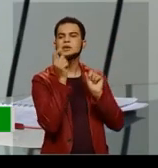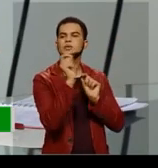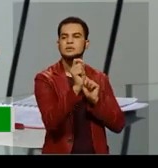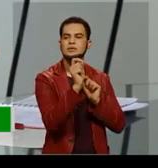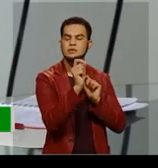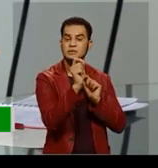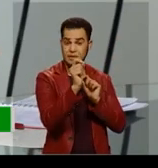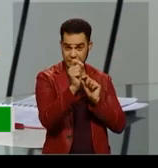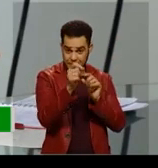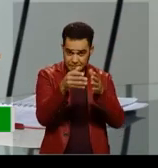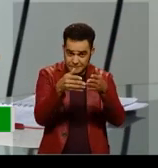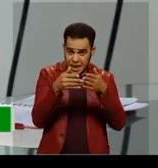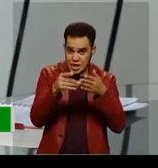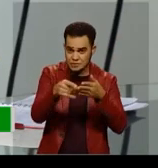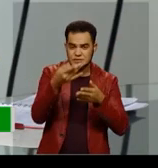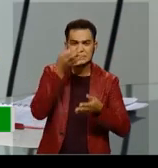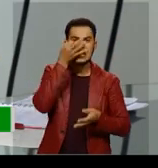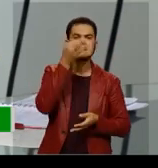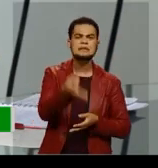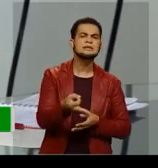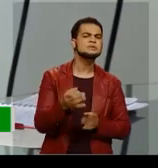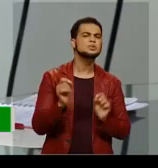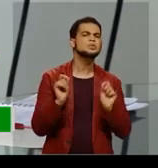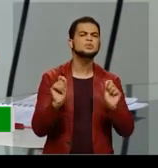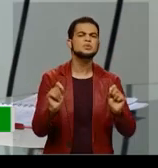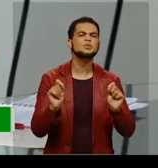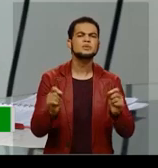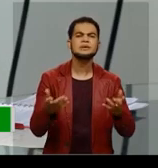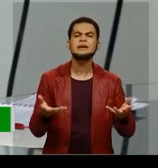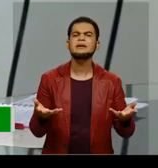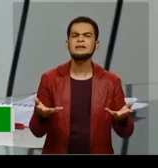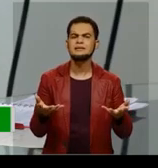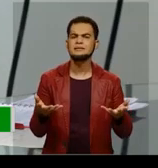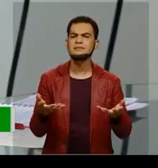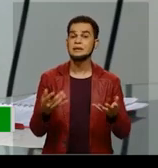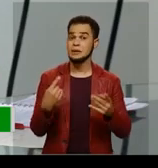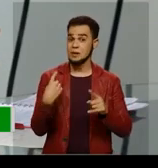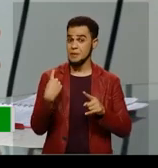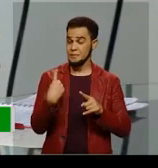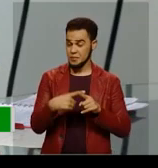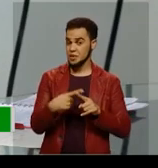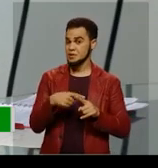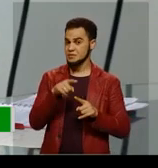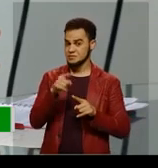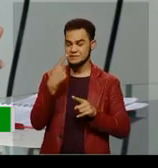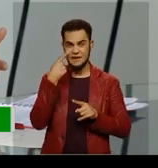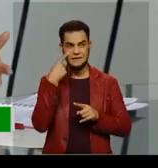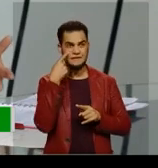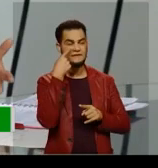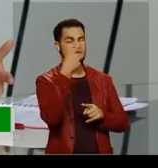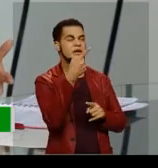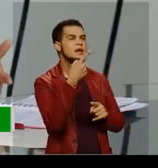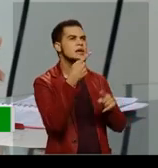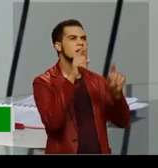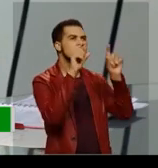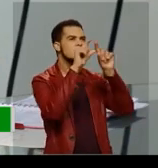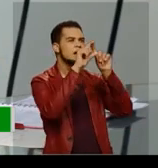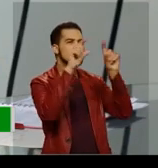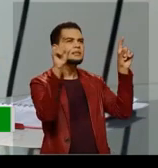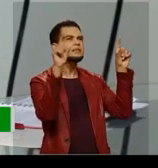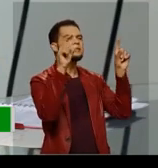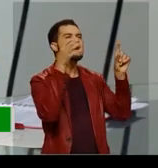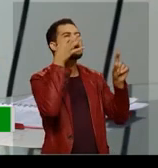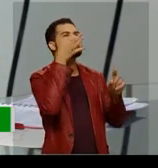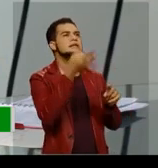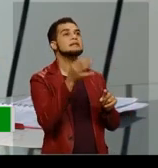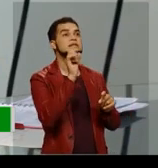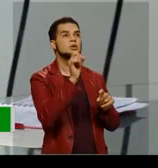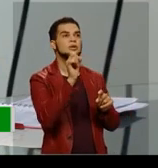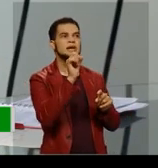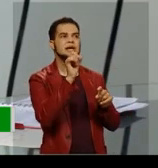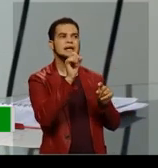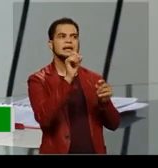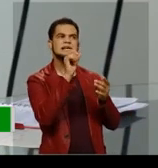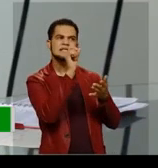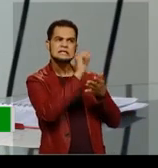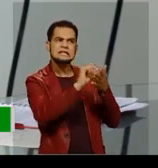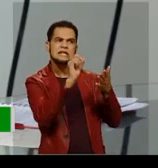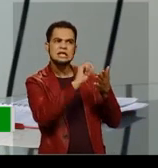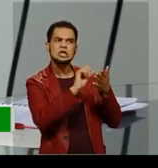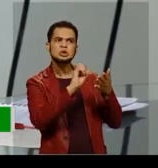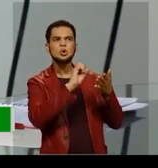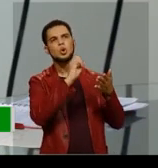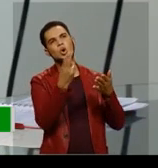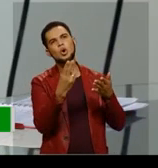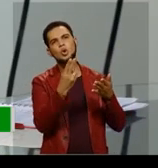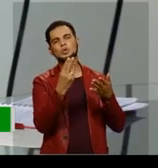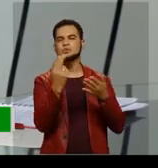prestar atenção em quê? Porque aí você vai ver, você vai prestar atenção no verbal ou no não verbal. É num